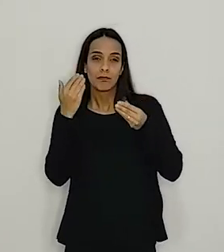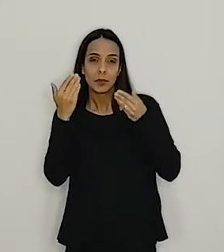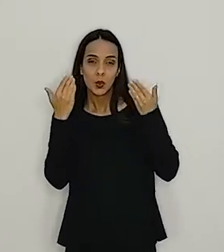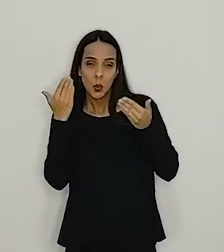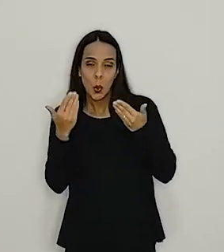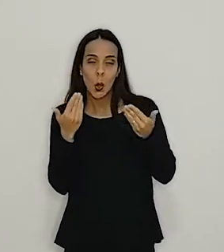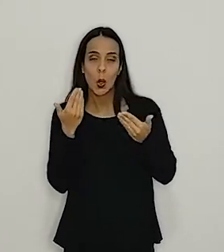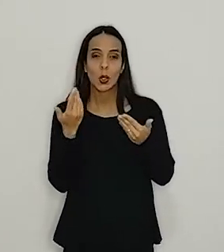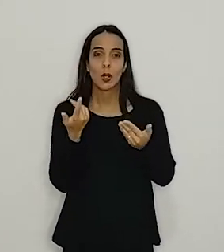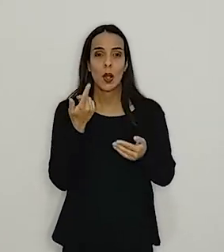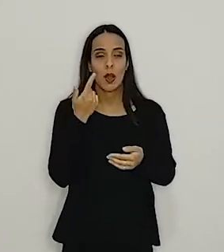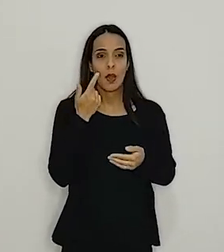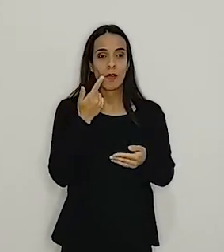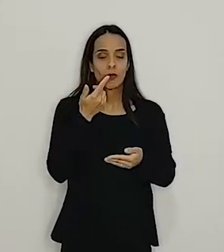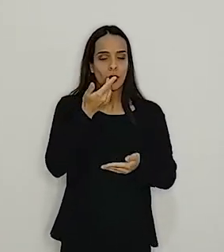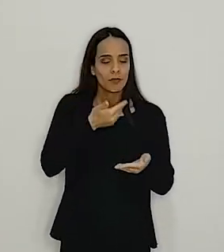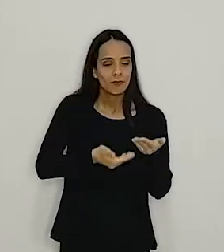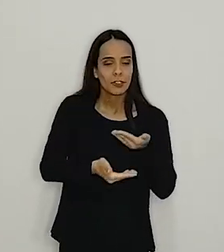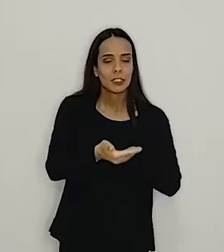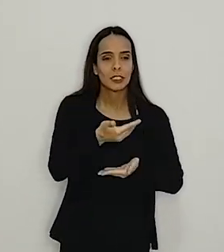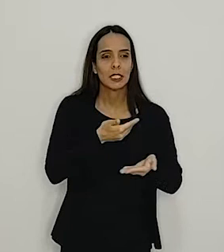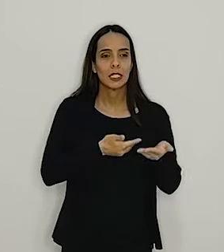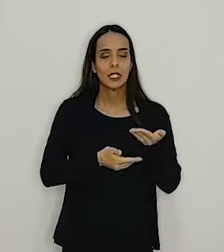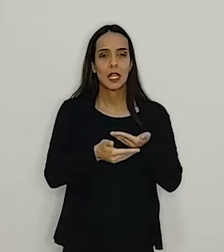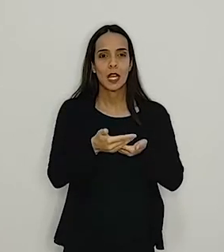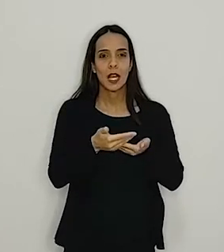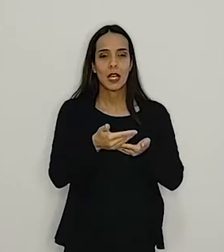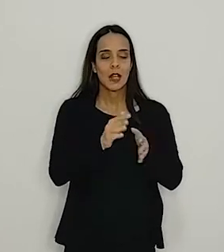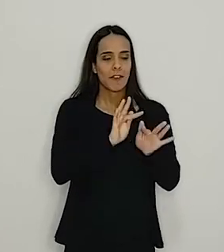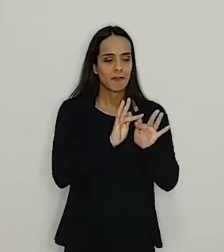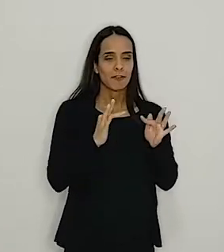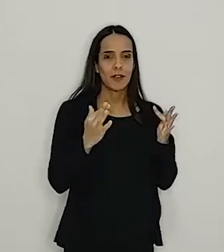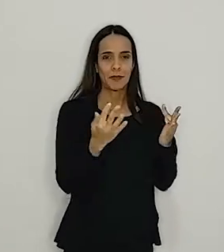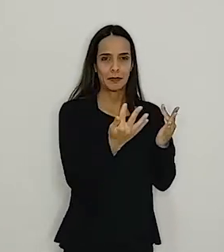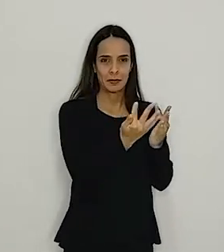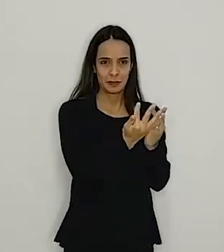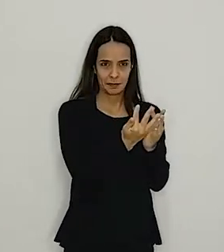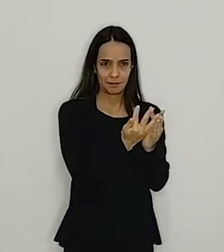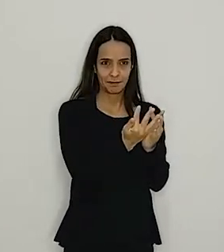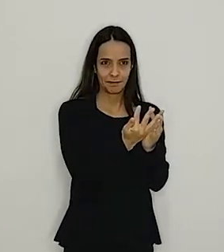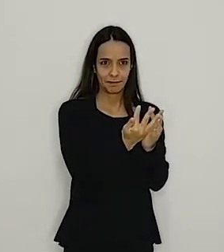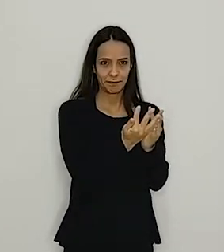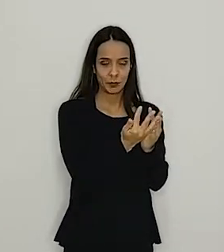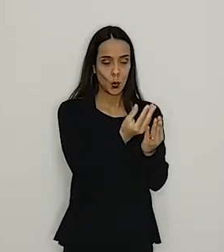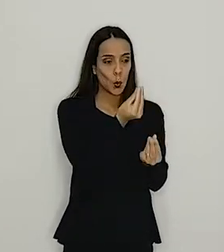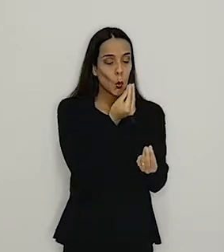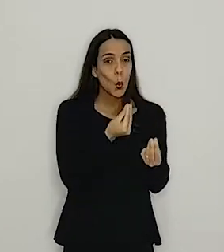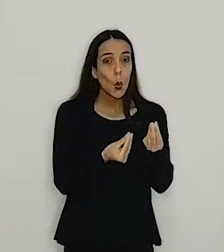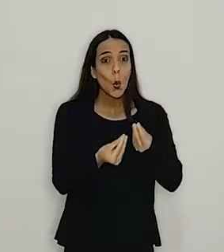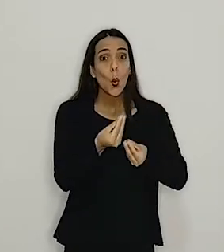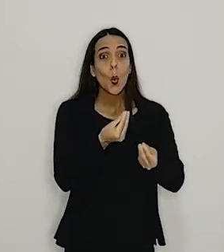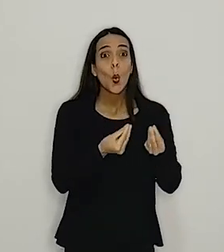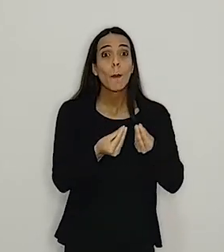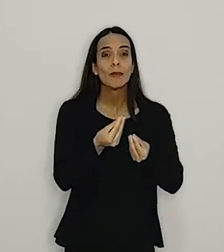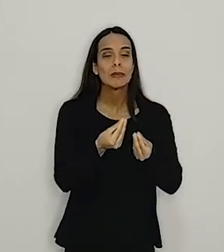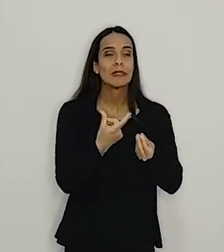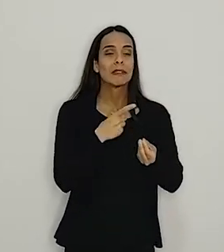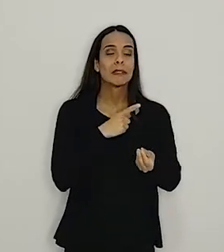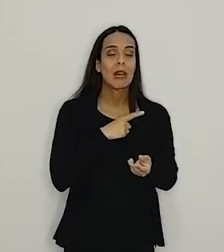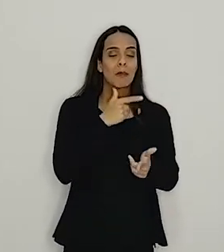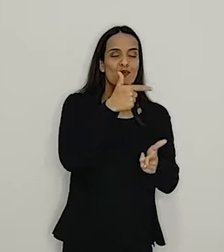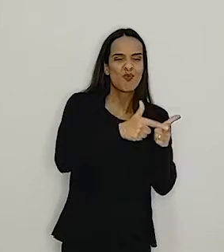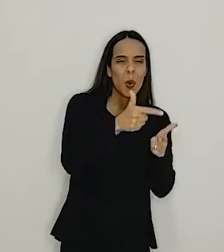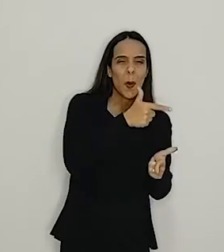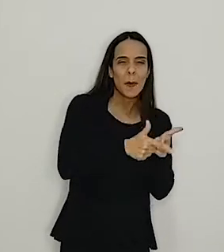psicanálise vincular e também da relação interpessoal dentro da dinâmica da família e como isso